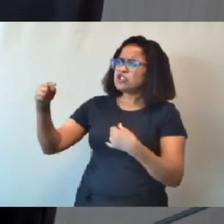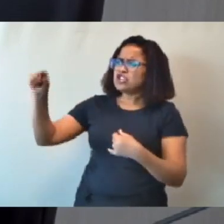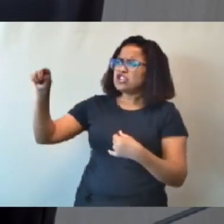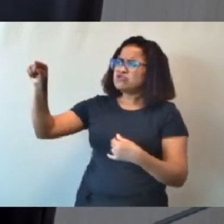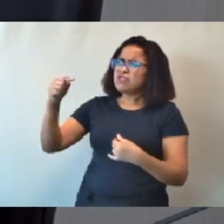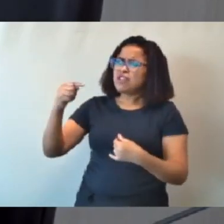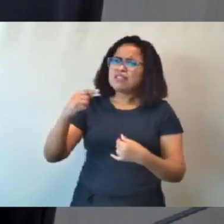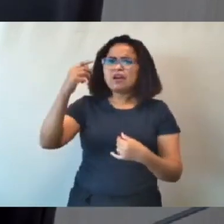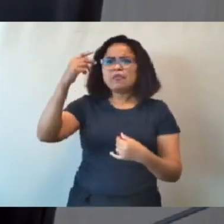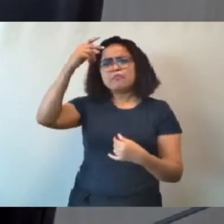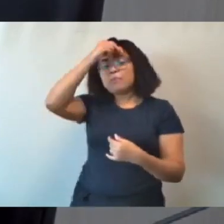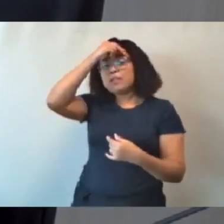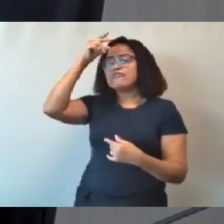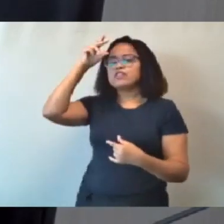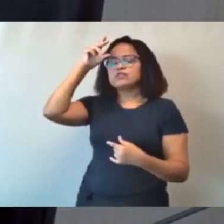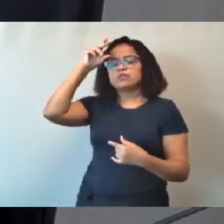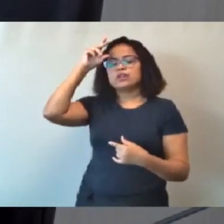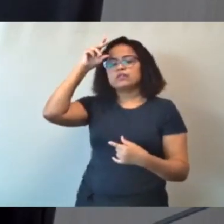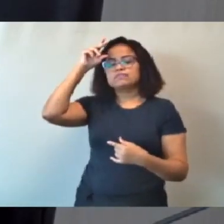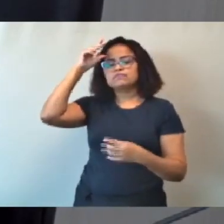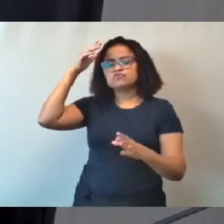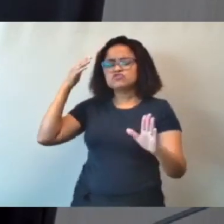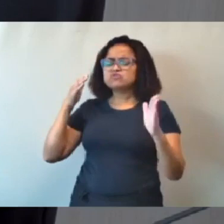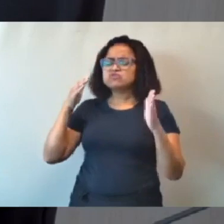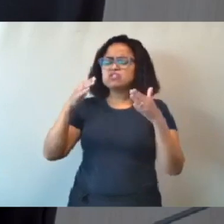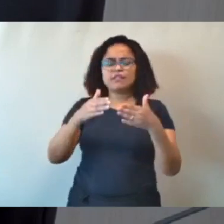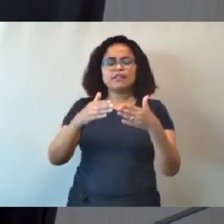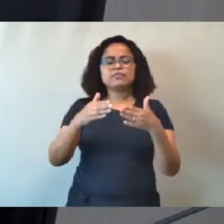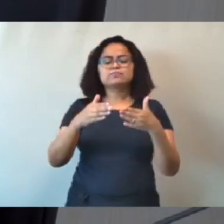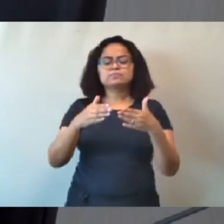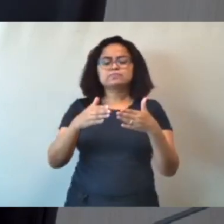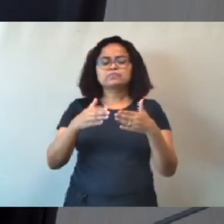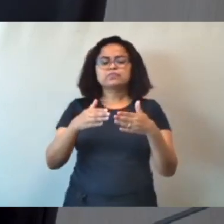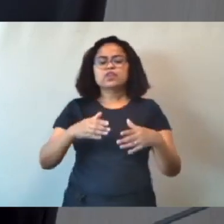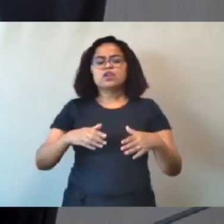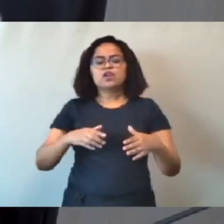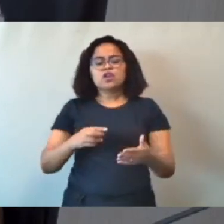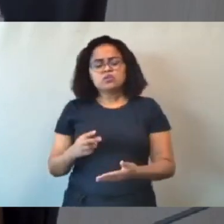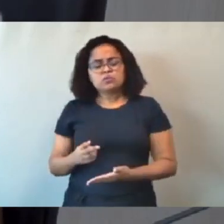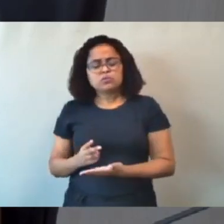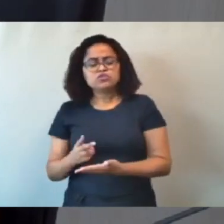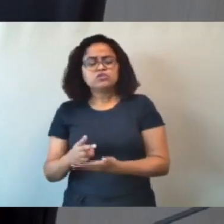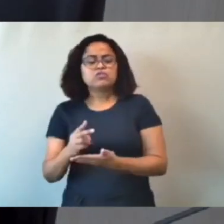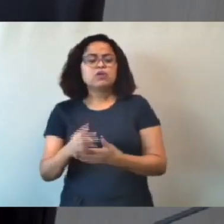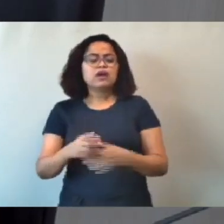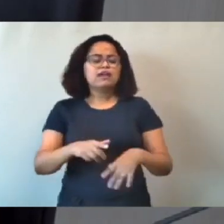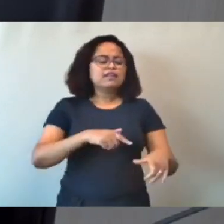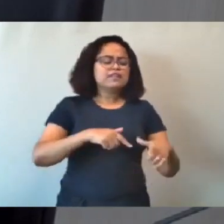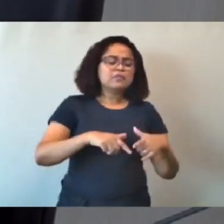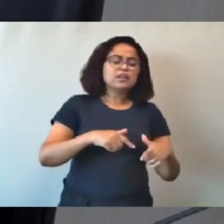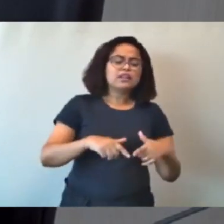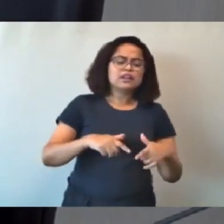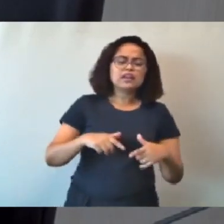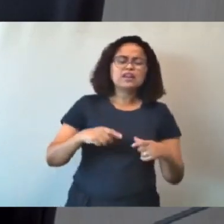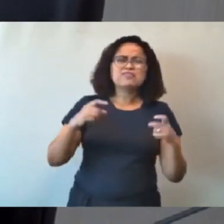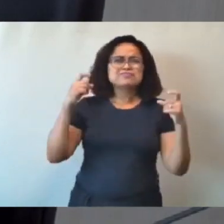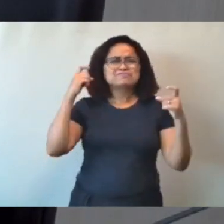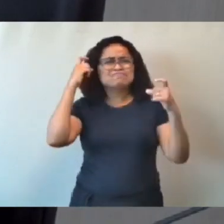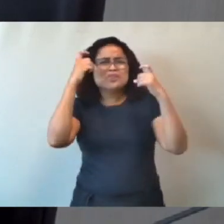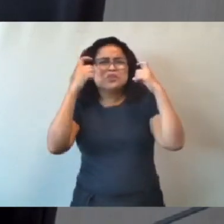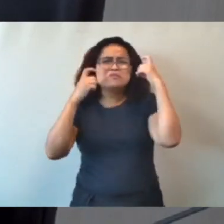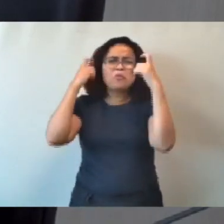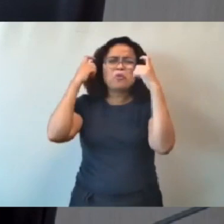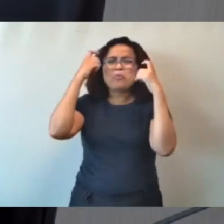para poder continuar a trabalhar sem estar se preocupando aí no dia de amanhã. A gente sabe como que funciona.